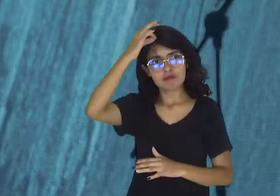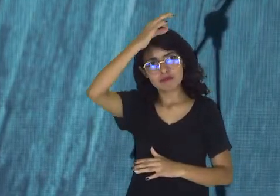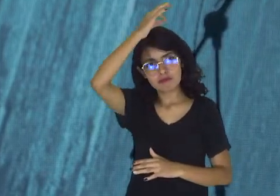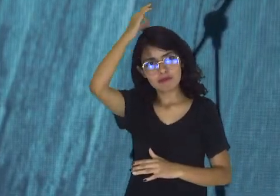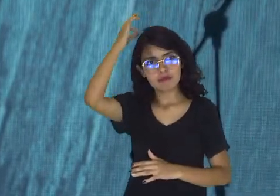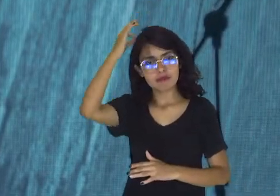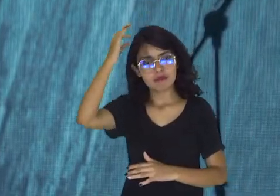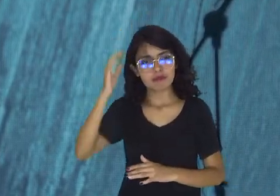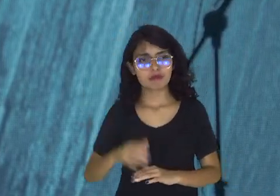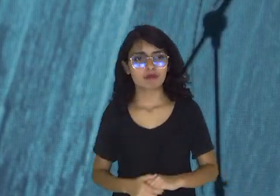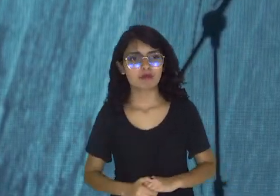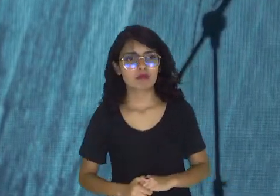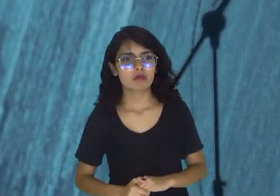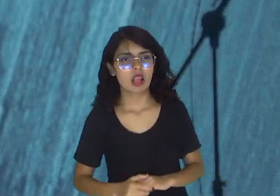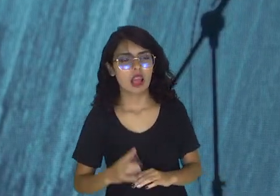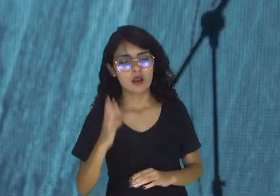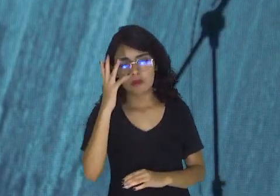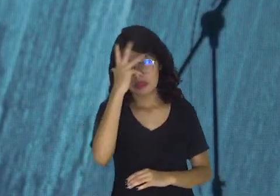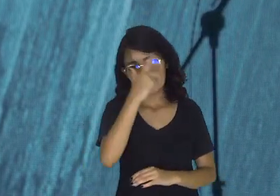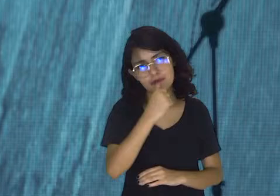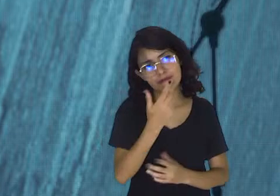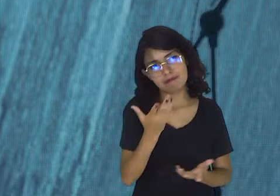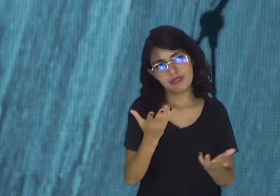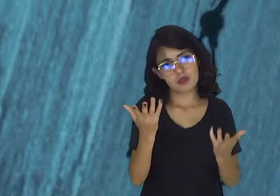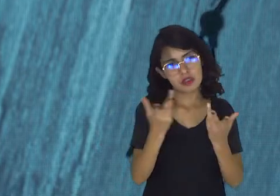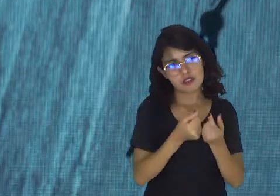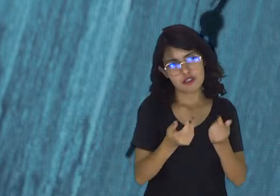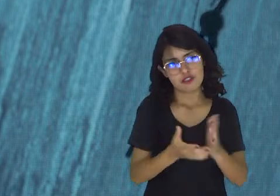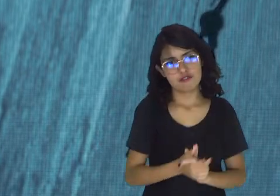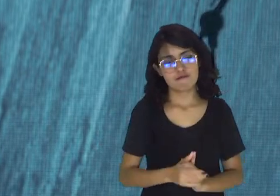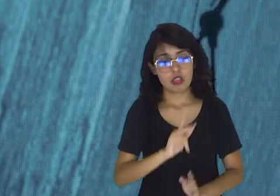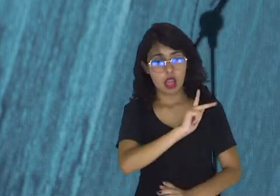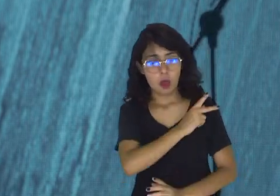vocês Hebreus capítulo 10.